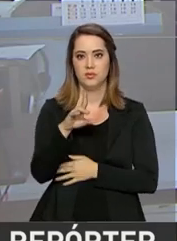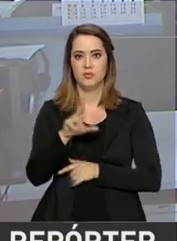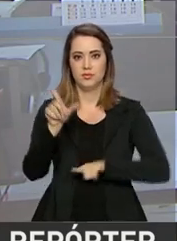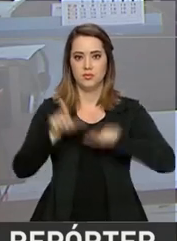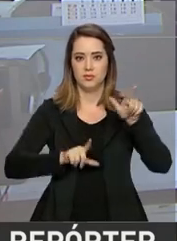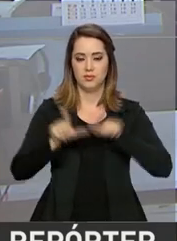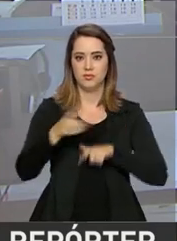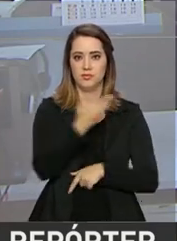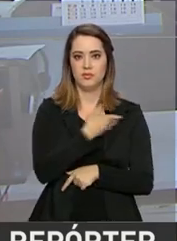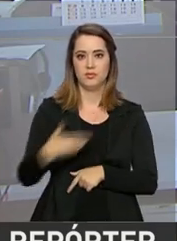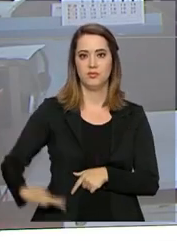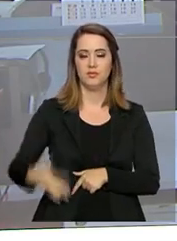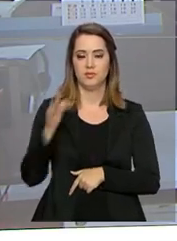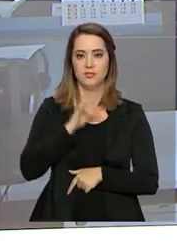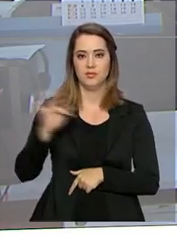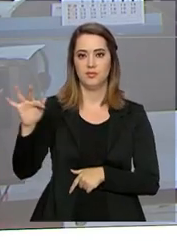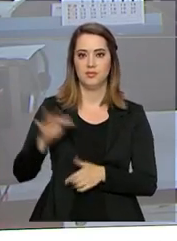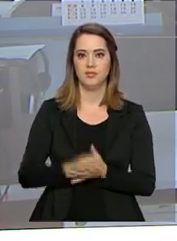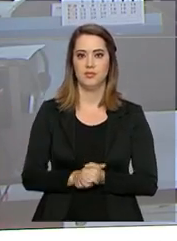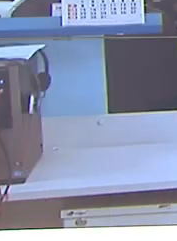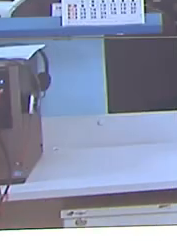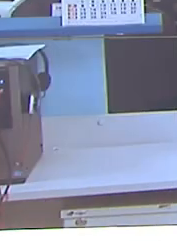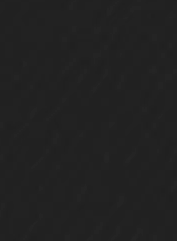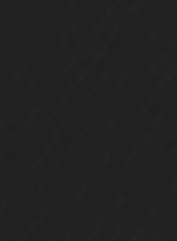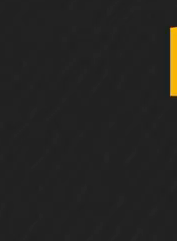NBR a TV do Governo